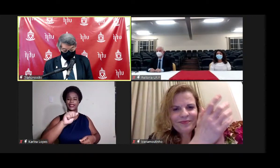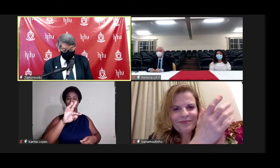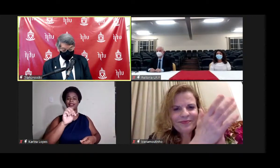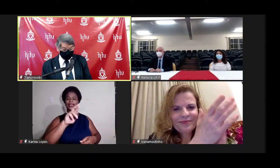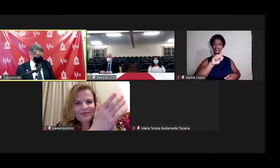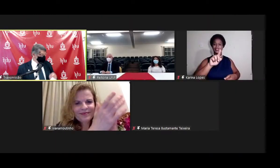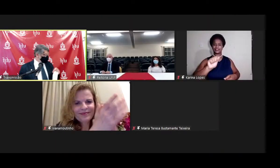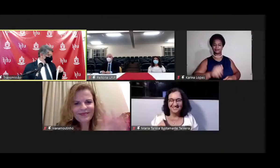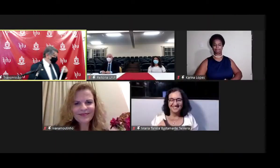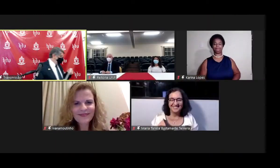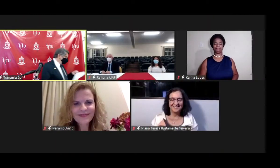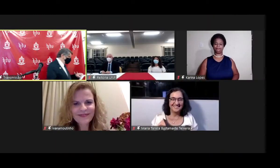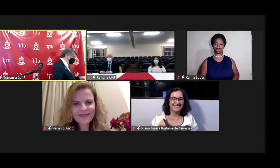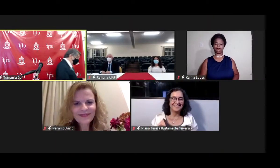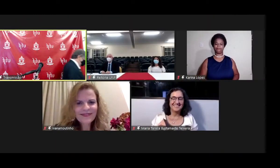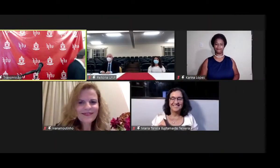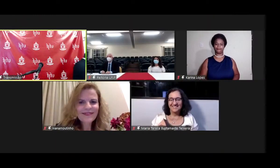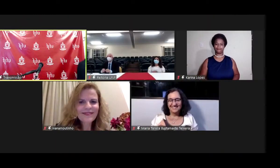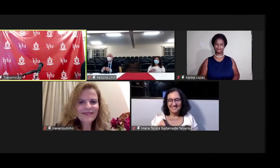Teixeira.